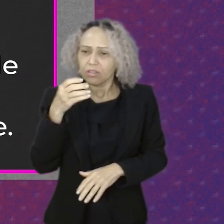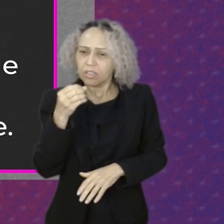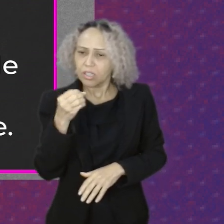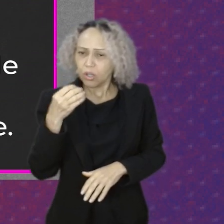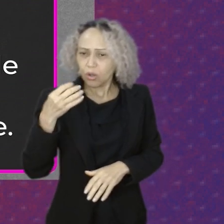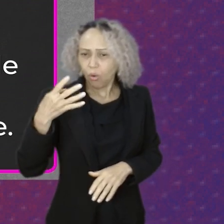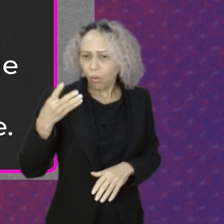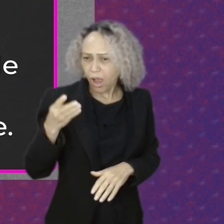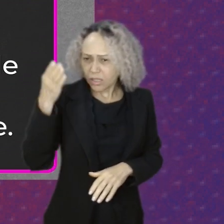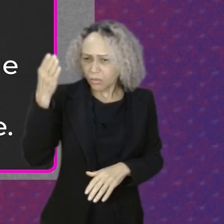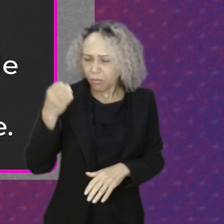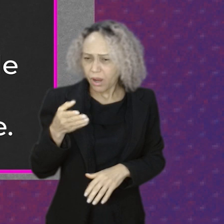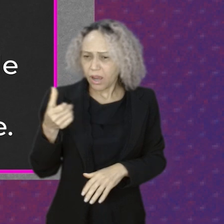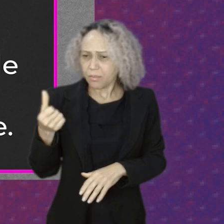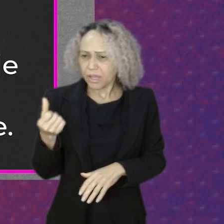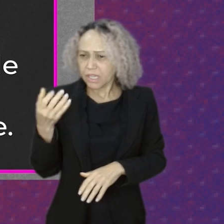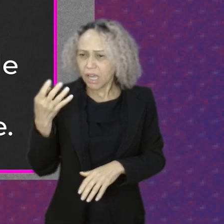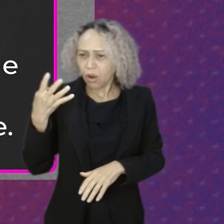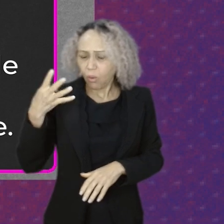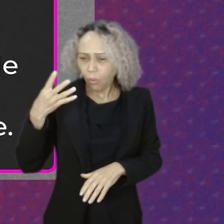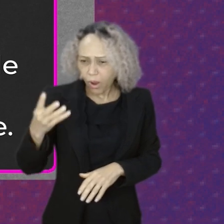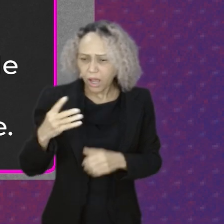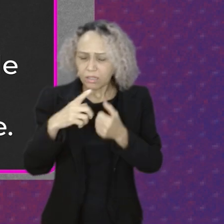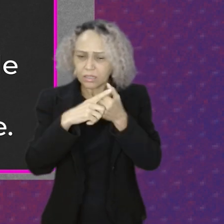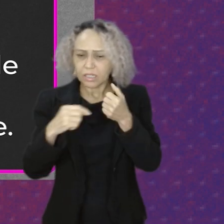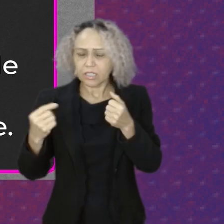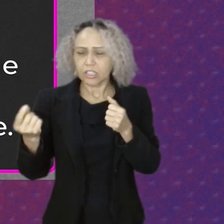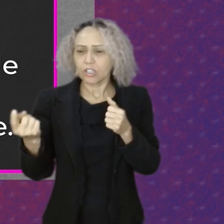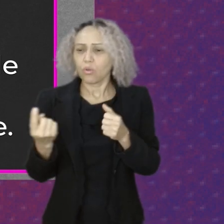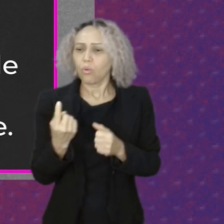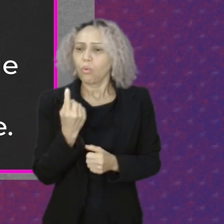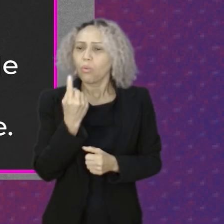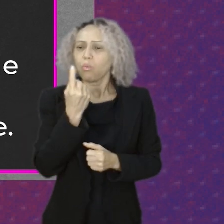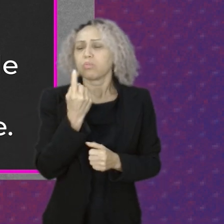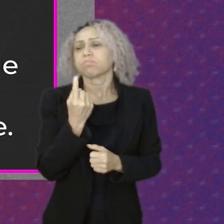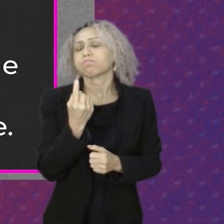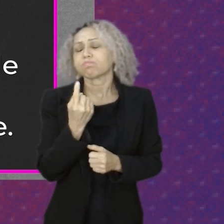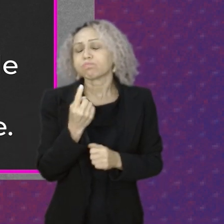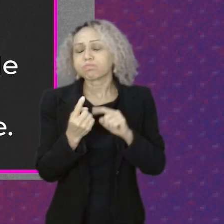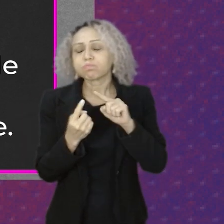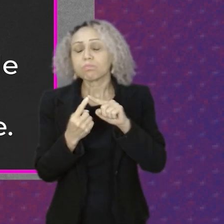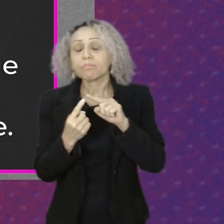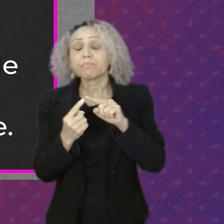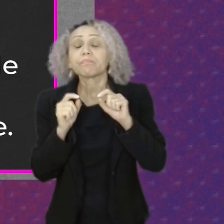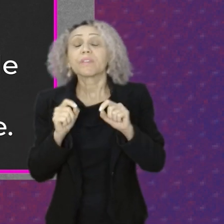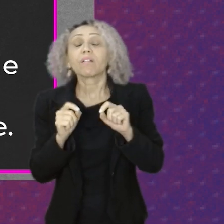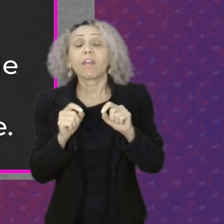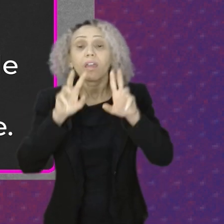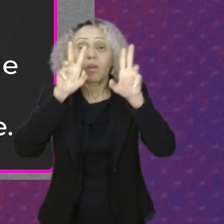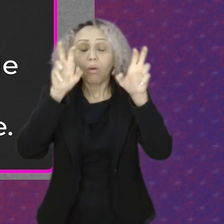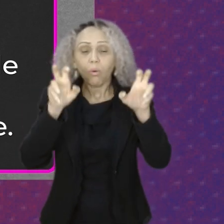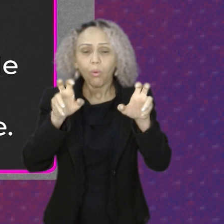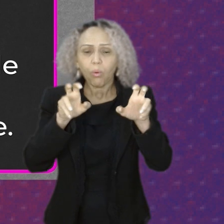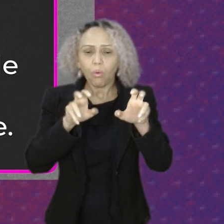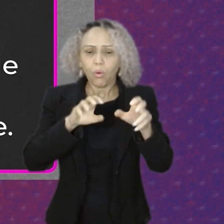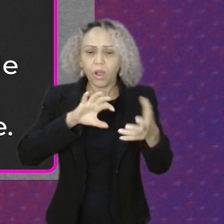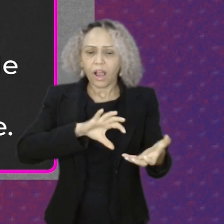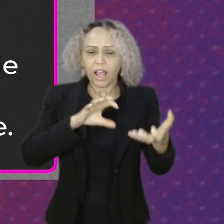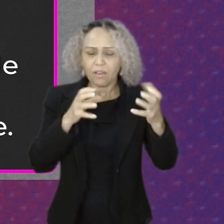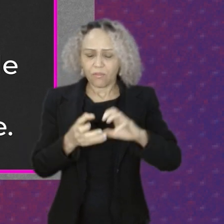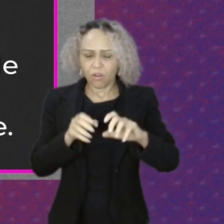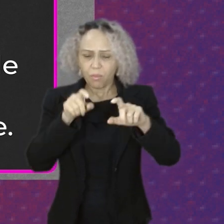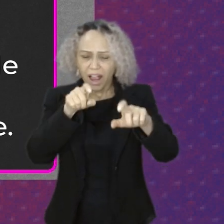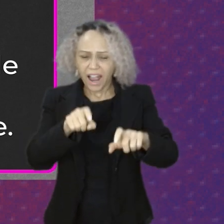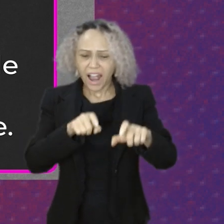4.504/64, primeiro do artigo 1. Considera que a reforma agrária é um conjunto de medidas